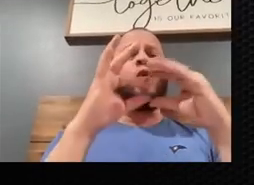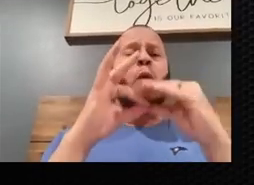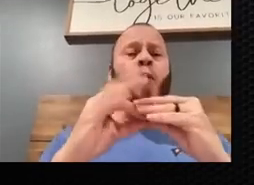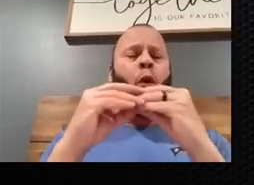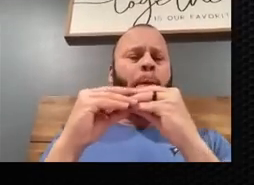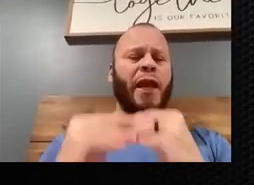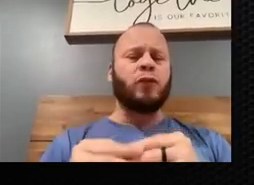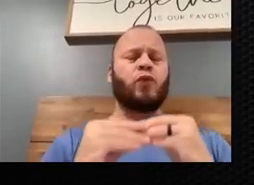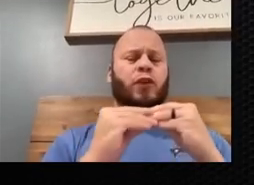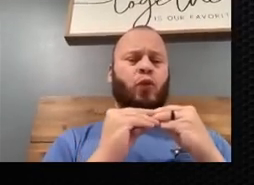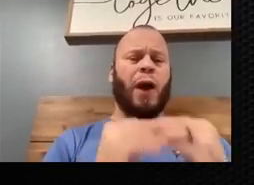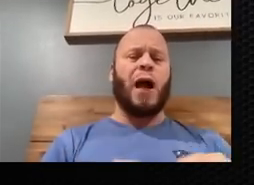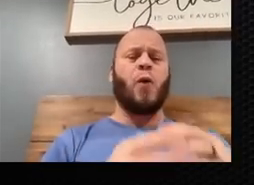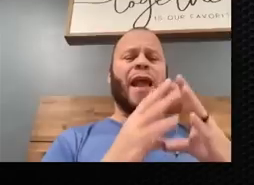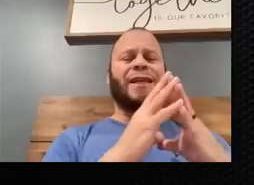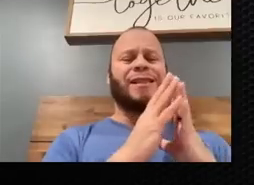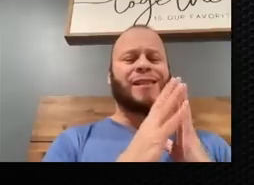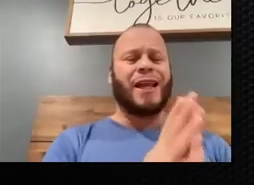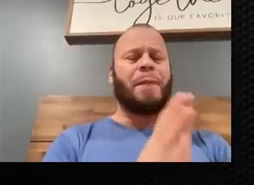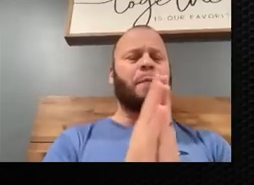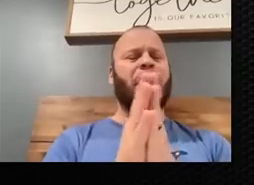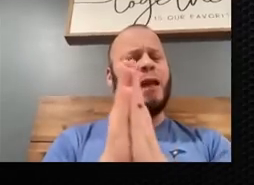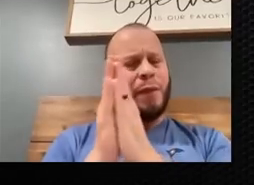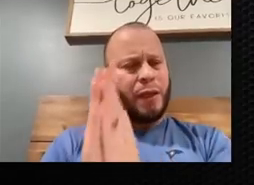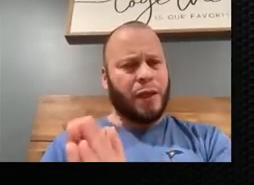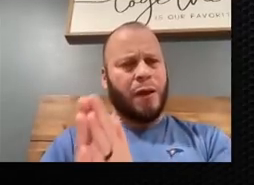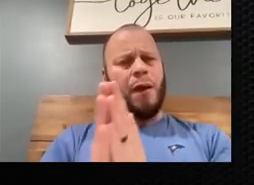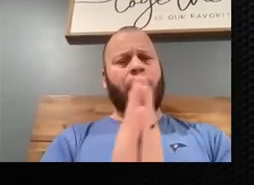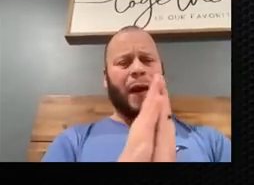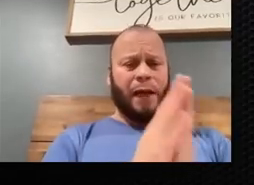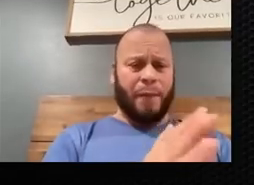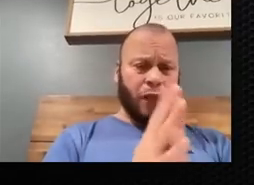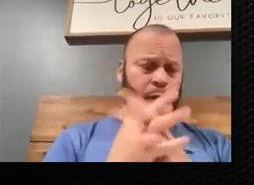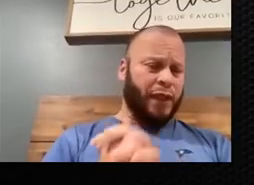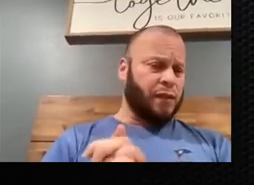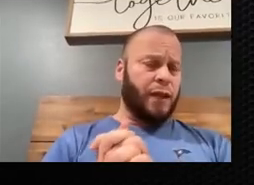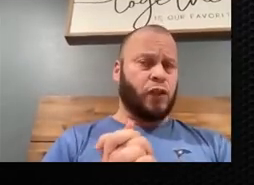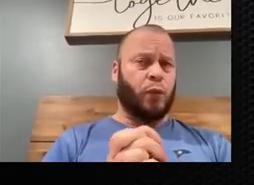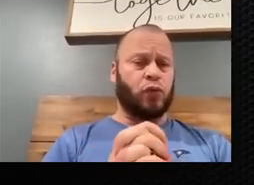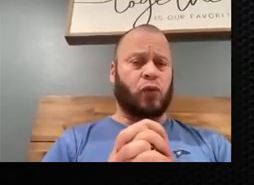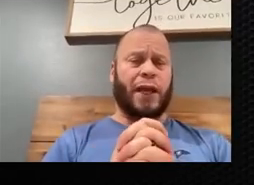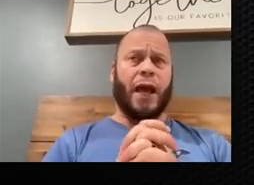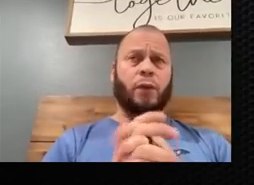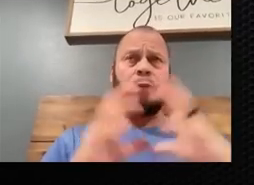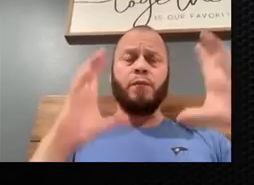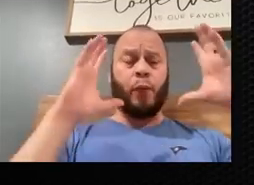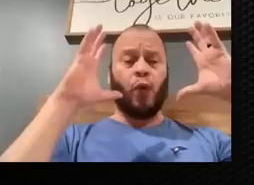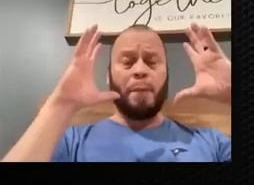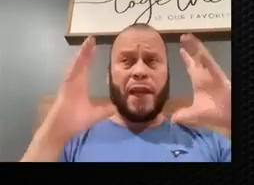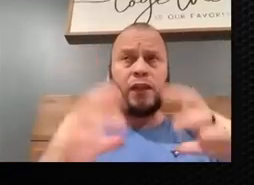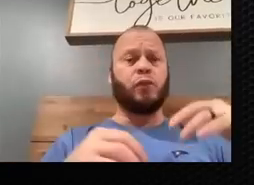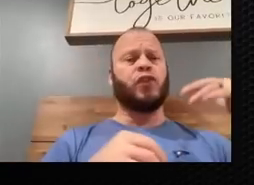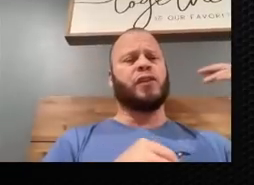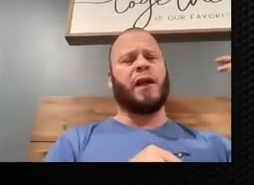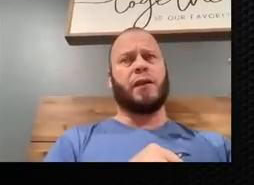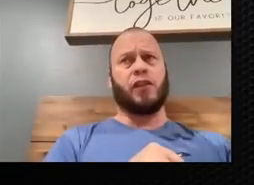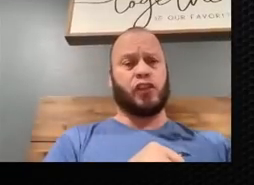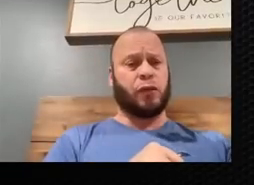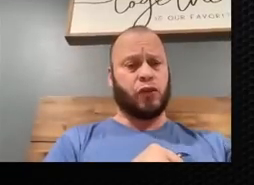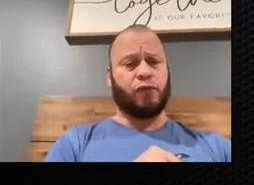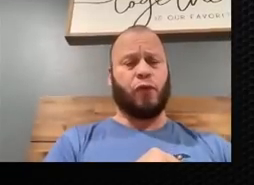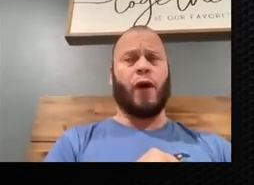E o momento atual é CPMI, parabéns, presidente Bolsonaro, por mesmo